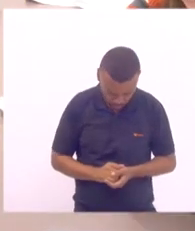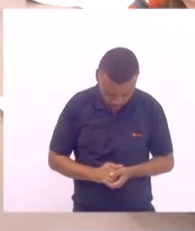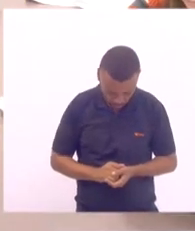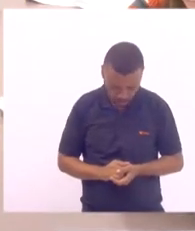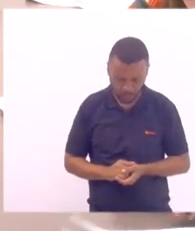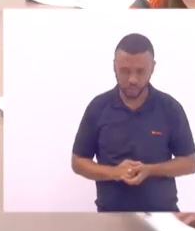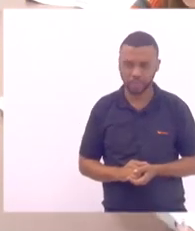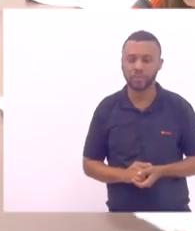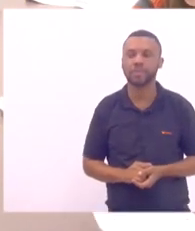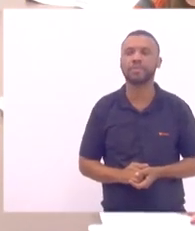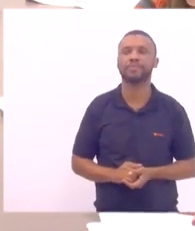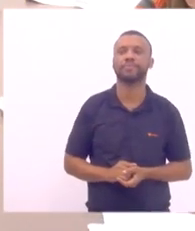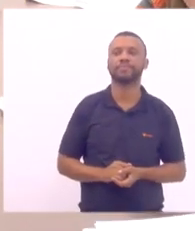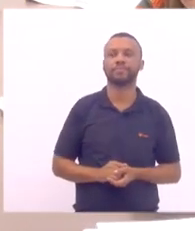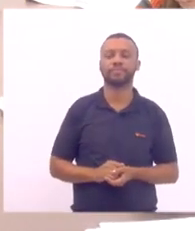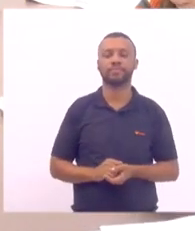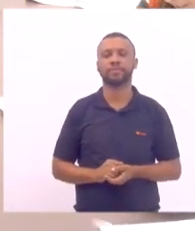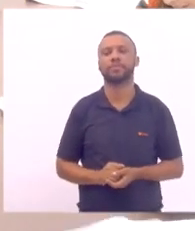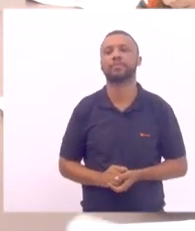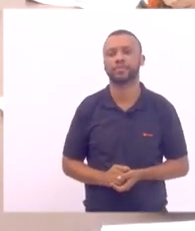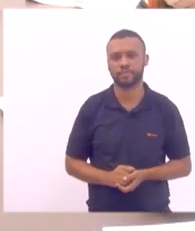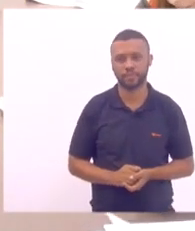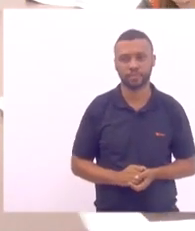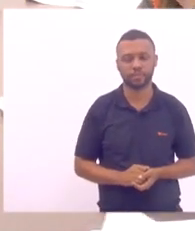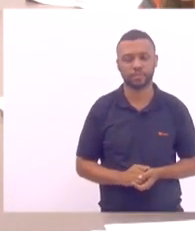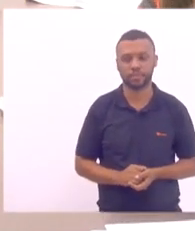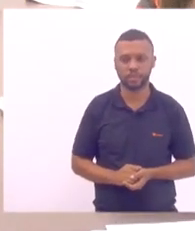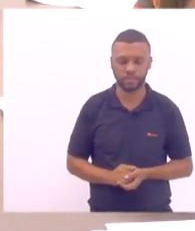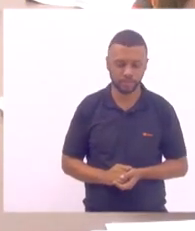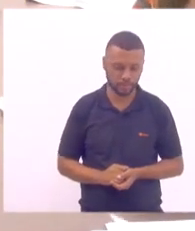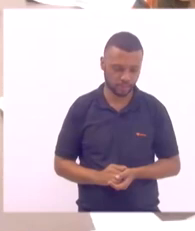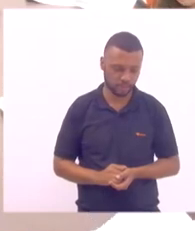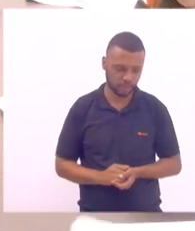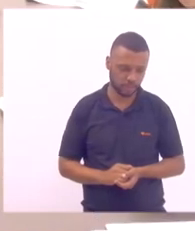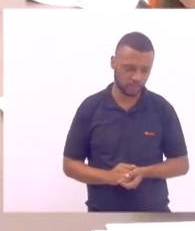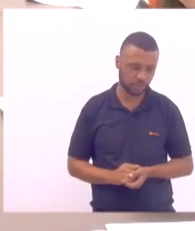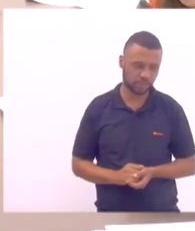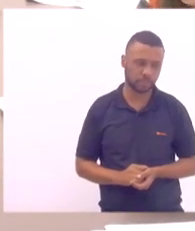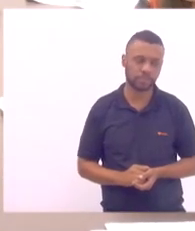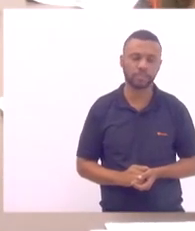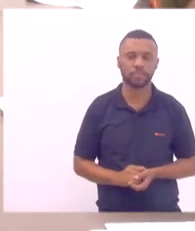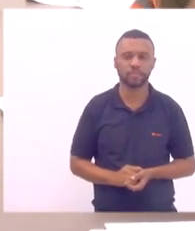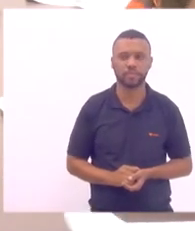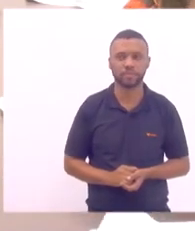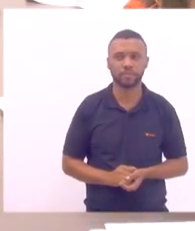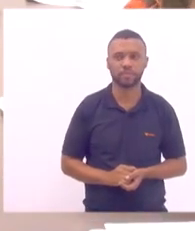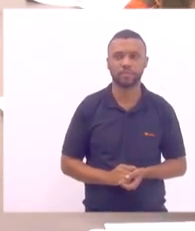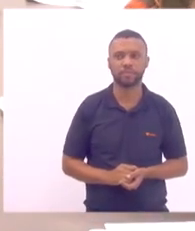Altera a lei? Espera aí, vamos lá. Deixa eu ler lá o projeto, que aí é melhor direito.